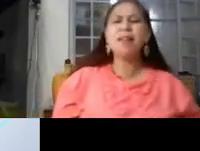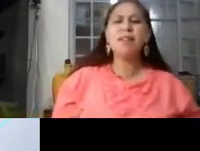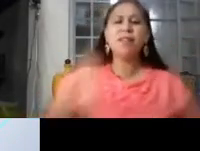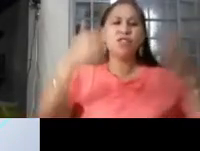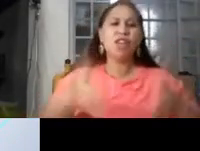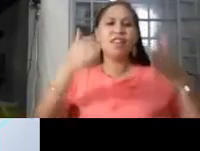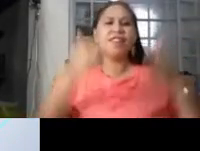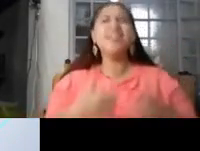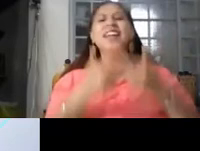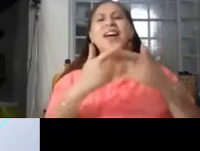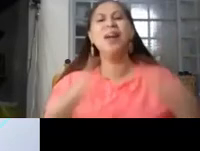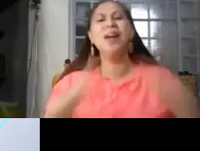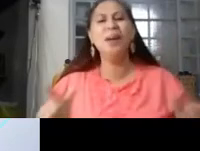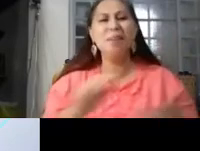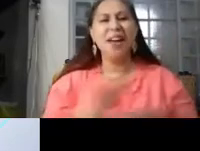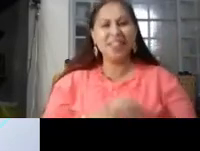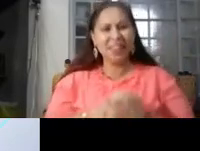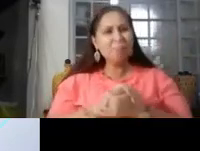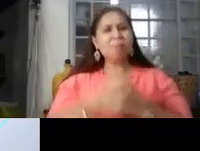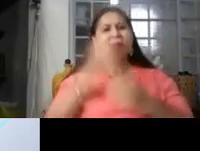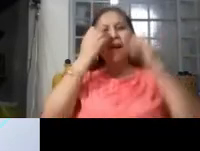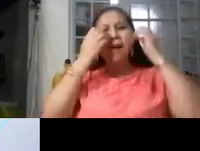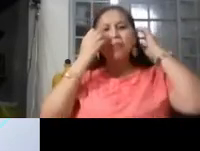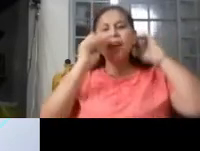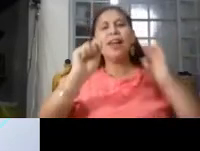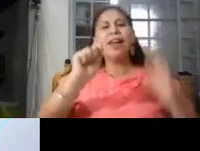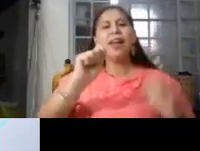parte chata da gramática, né?